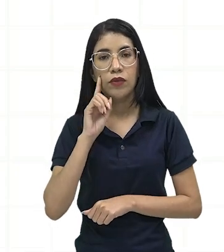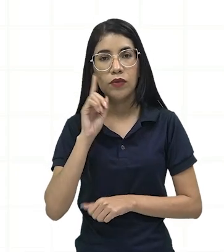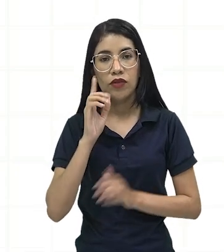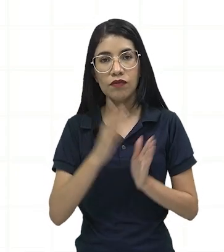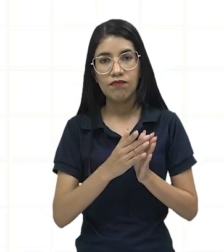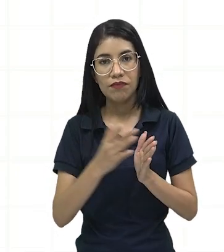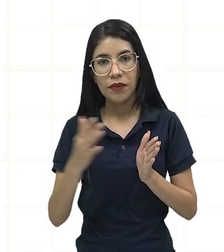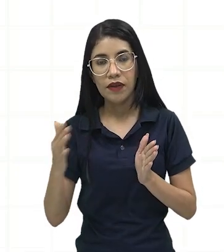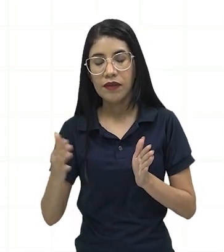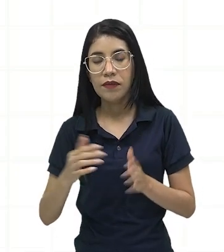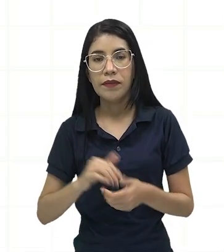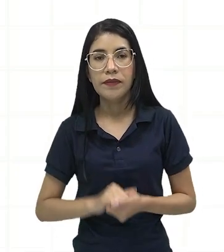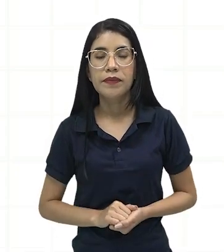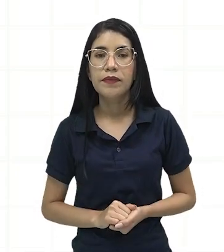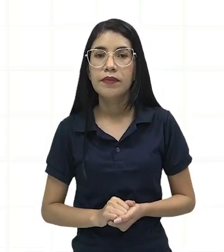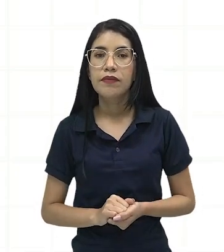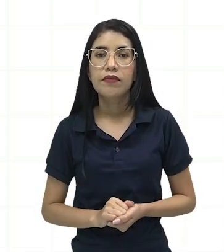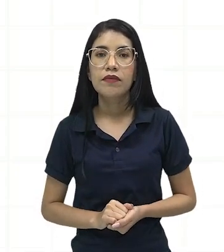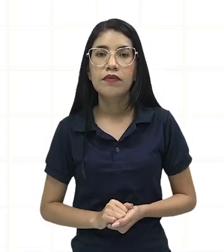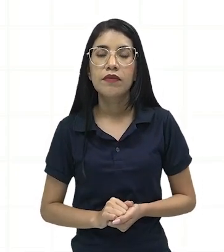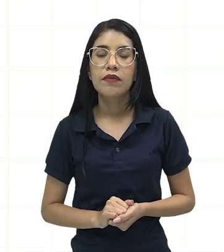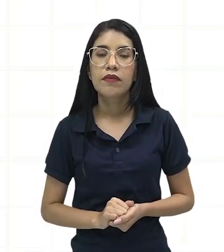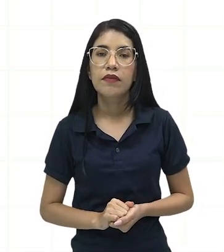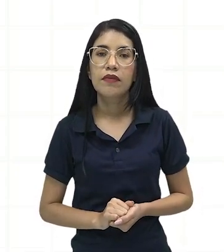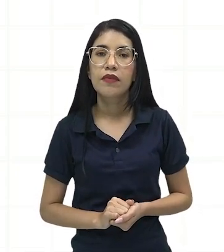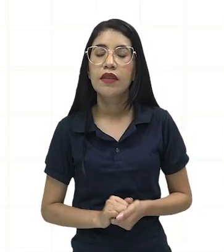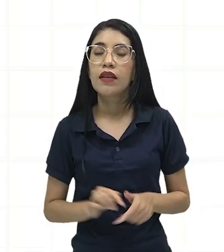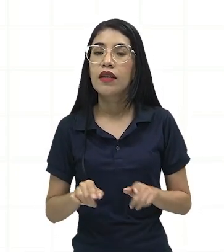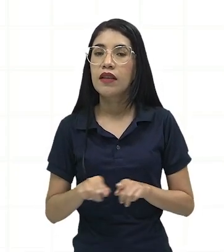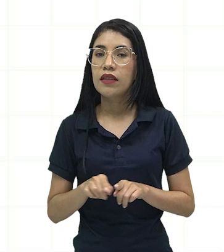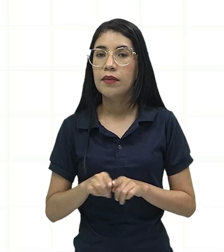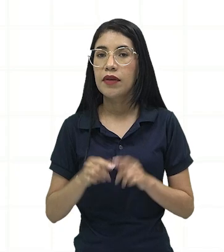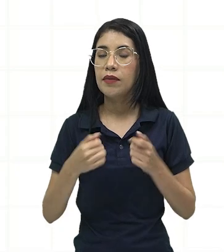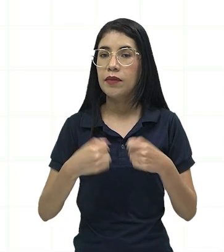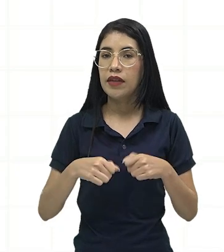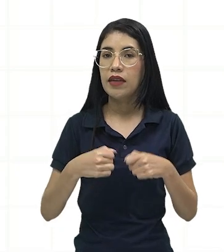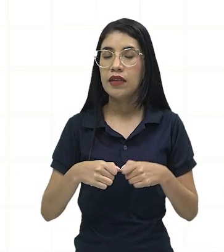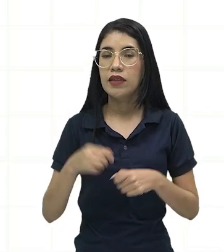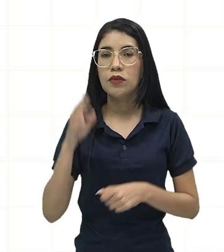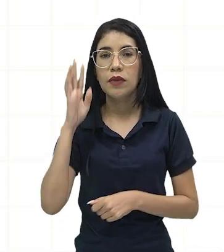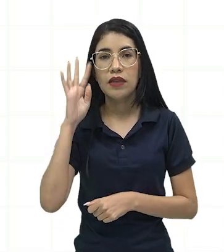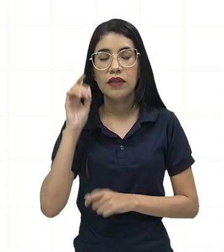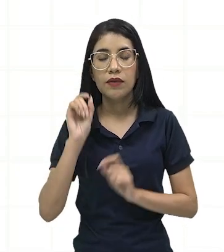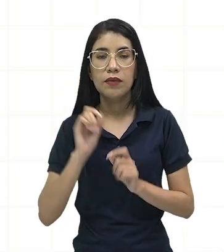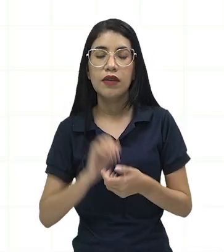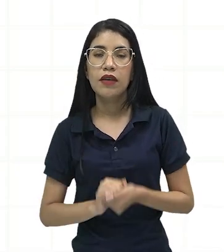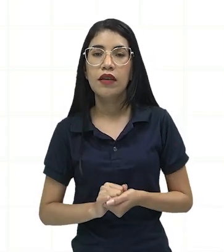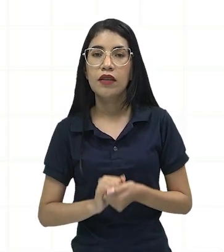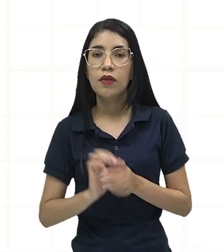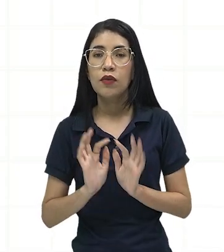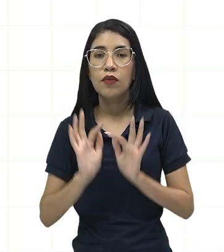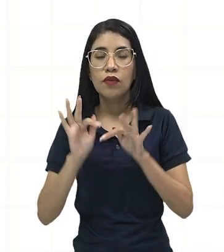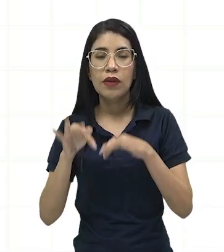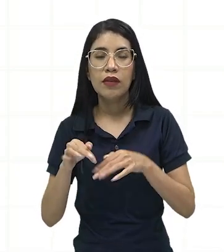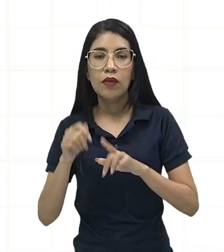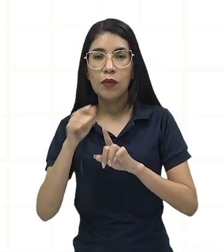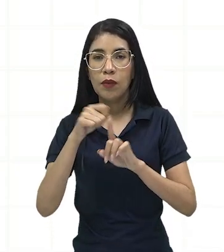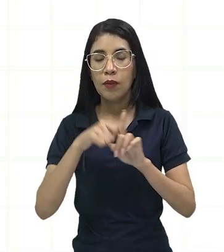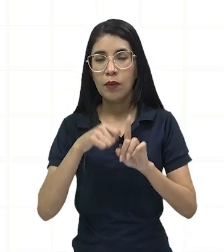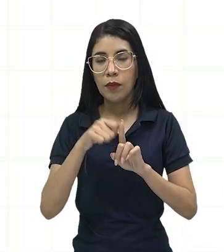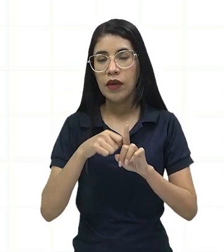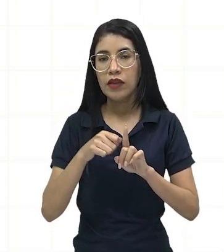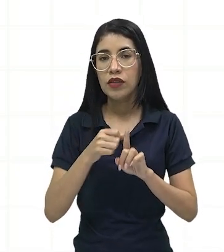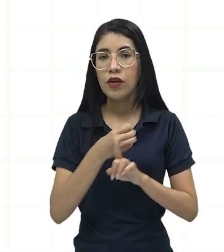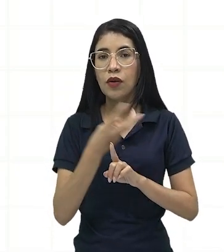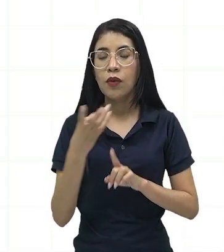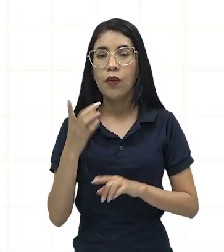dia, por exemplo. E eu preciso ainda pensar no resultado final do mês, ou seja,